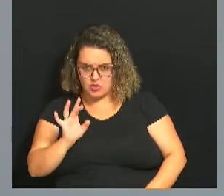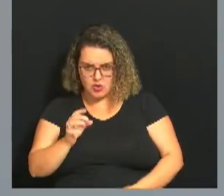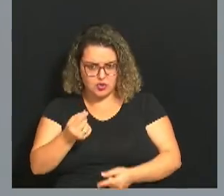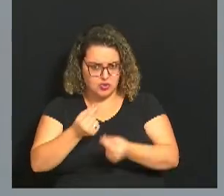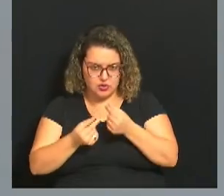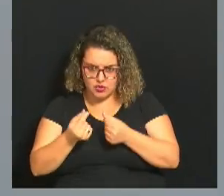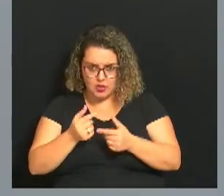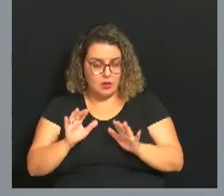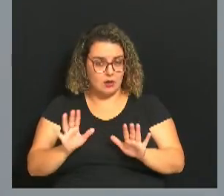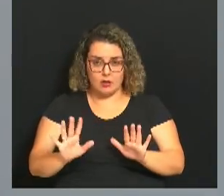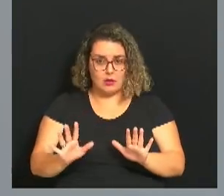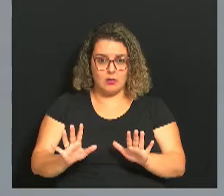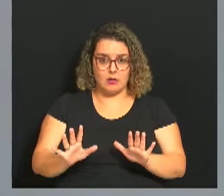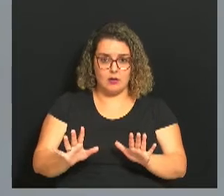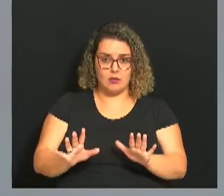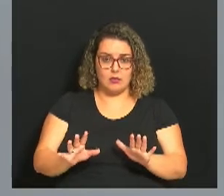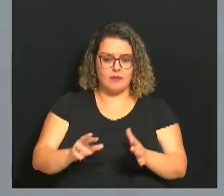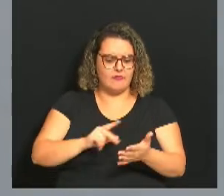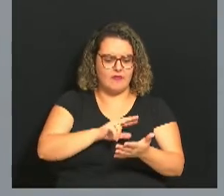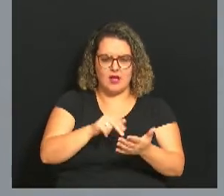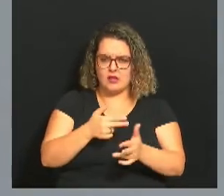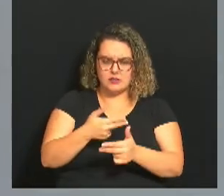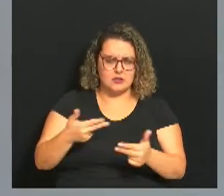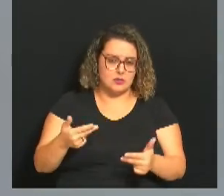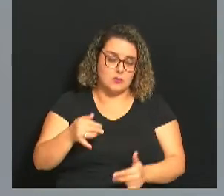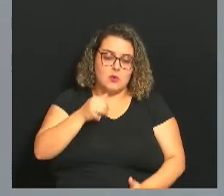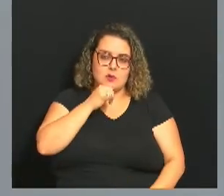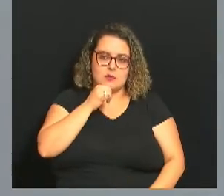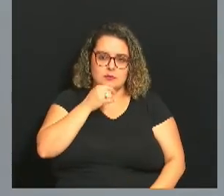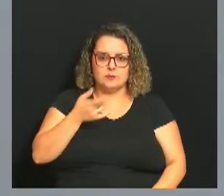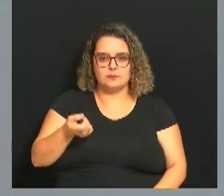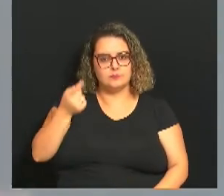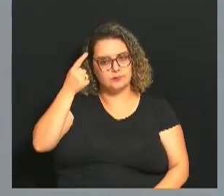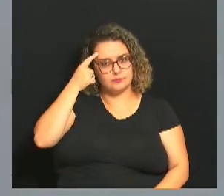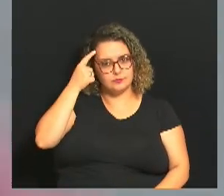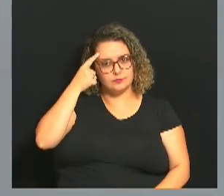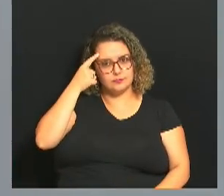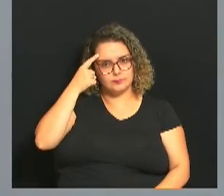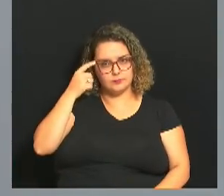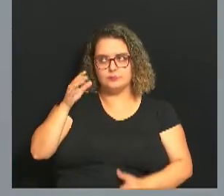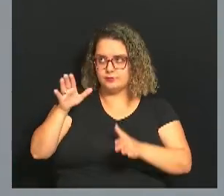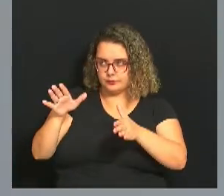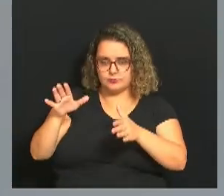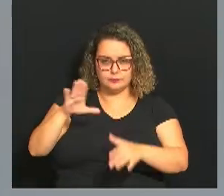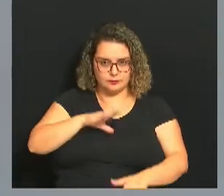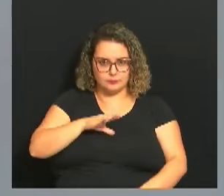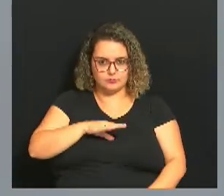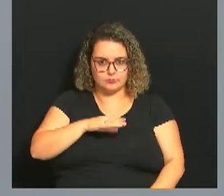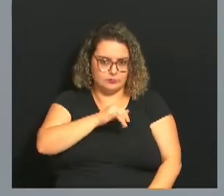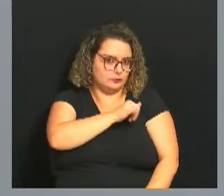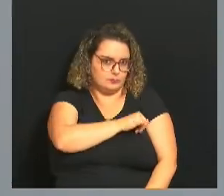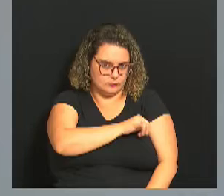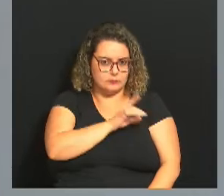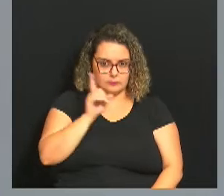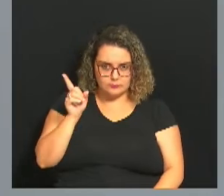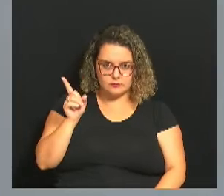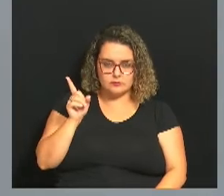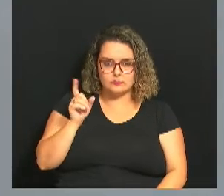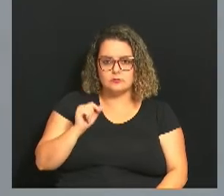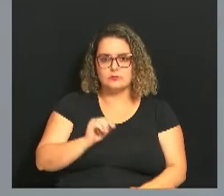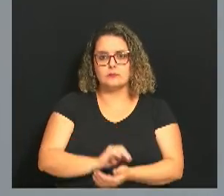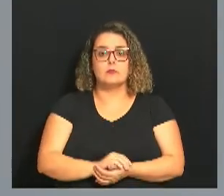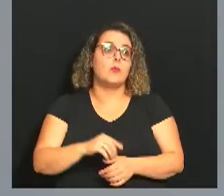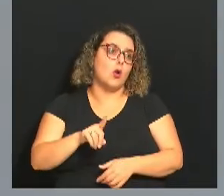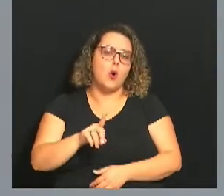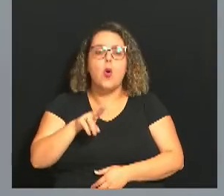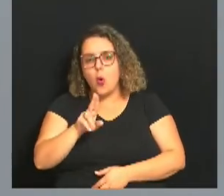vulnerabilidade a partir de multicritérios. Por exemplo, pensando no caso de Petrópolis ou pensando em uma área suscetível à inundação em Campinas, uma área